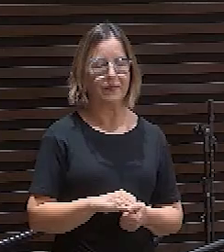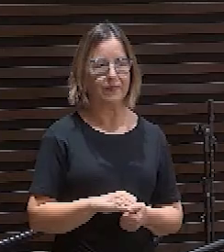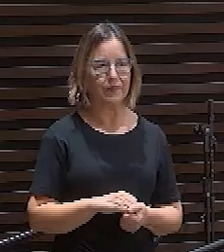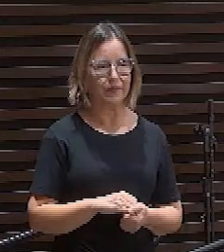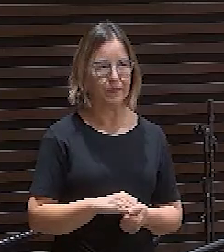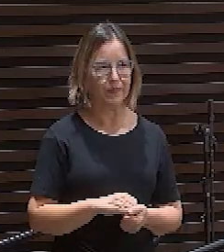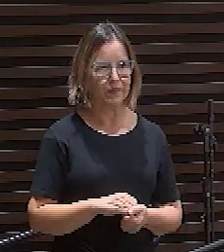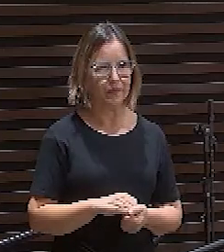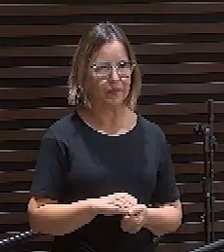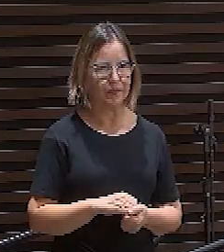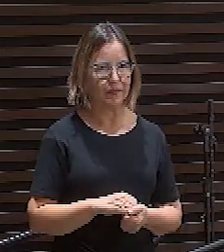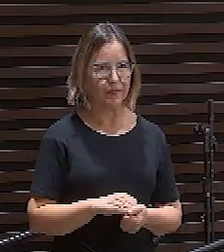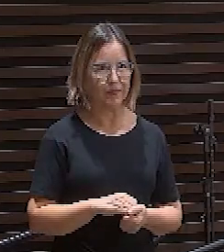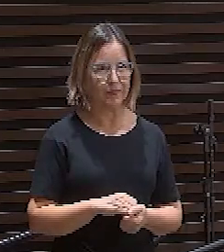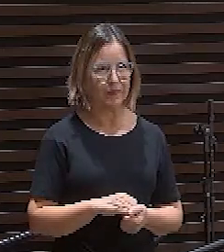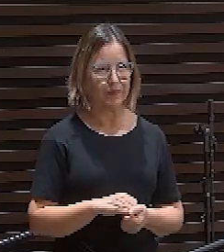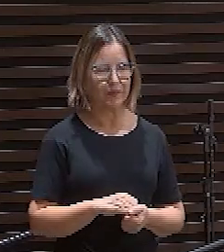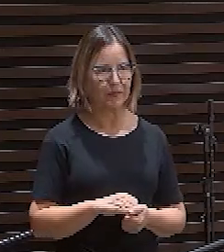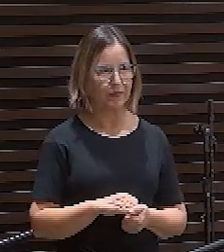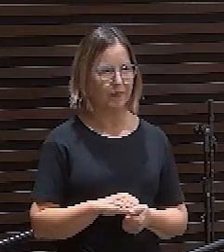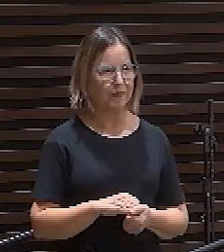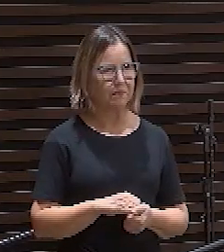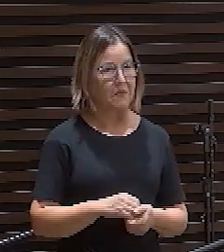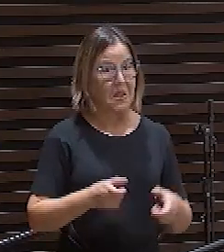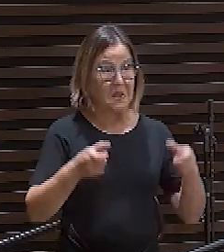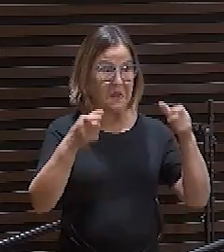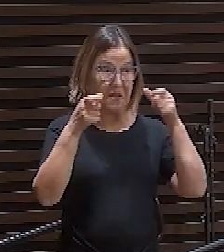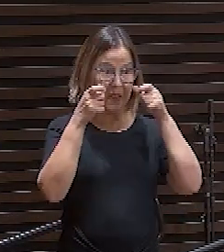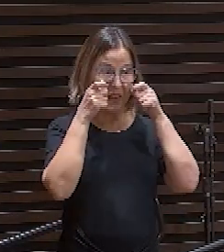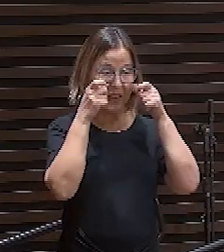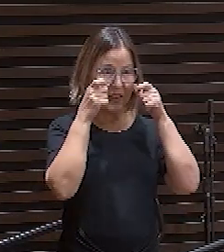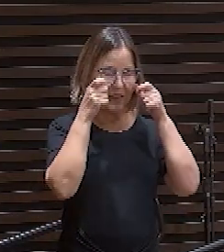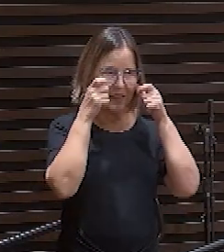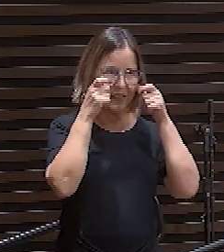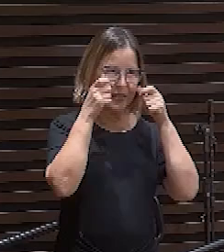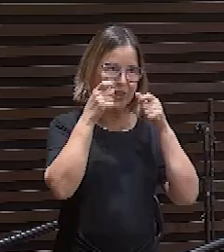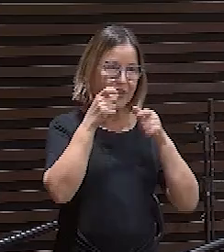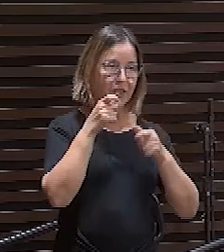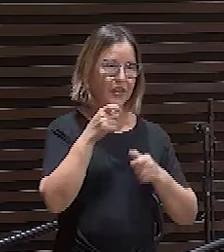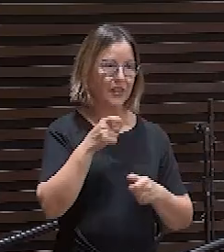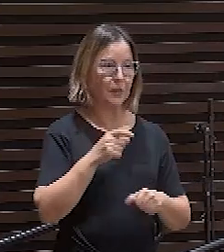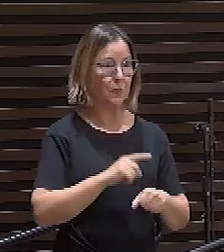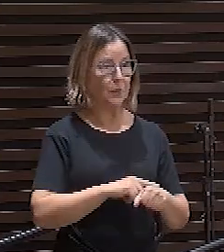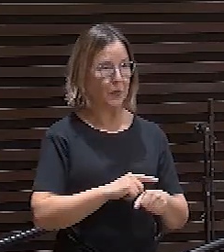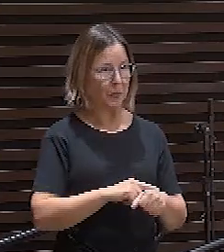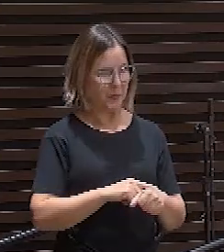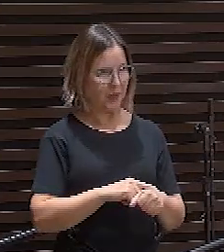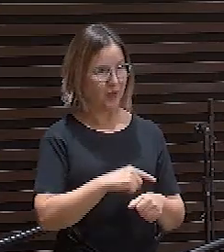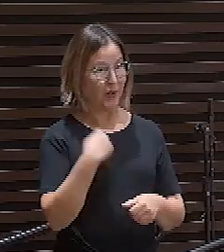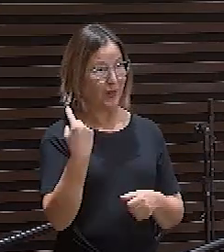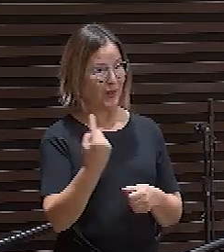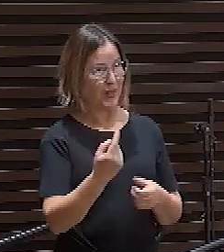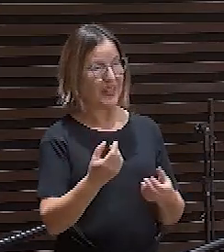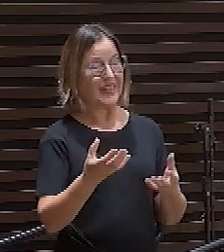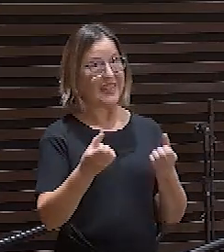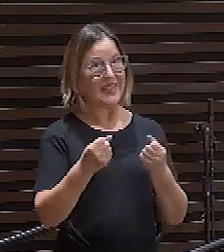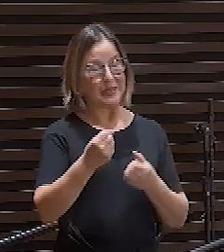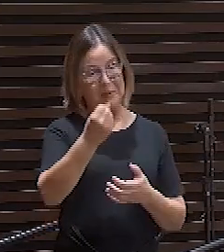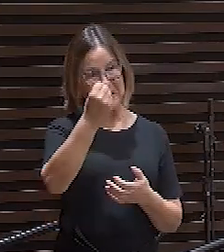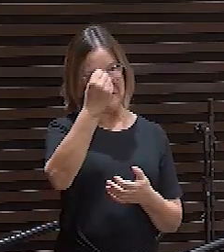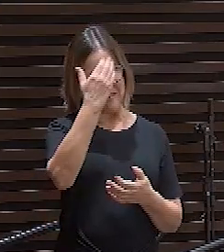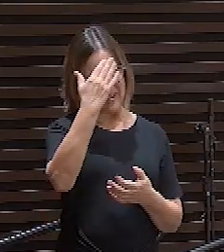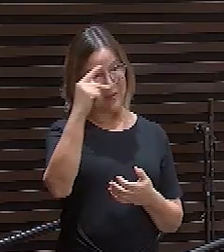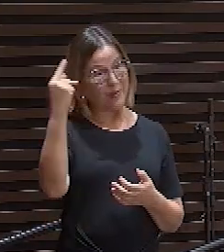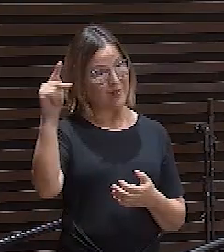porque é muito interessante quando a gente tem essa revelação desse amor de Deus, que nele